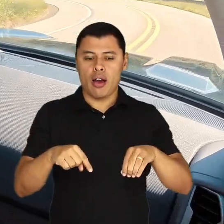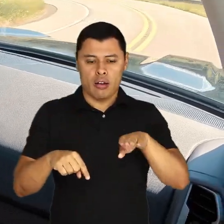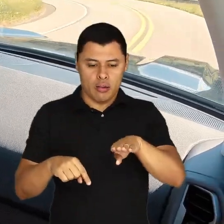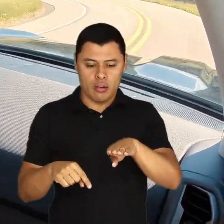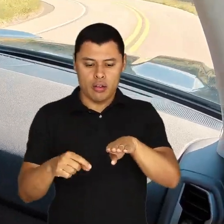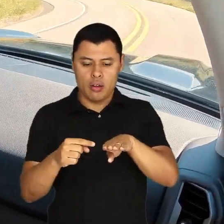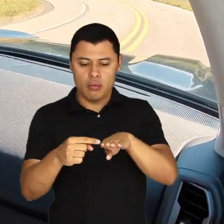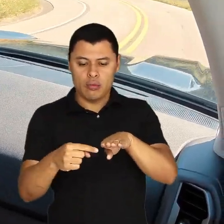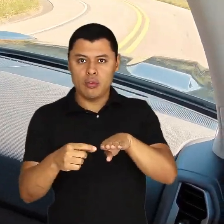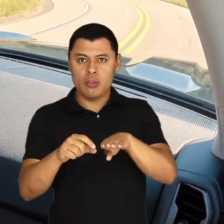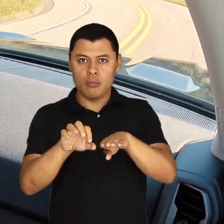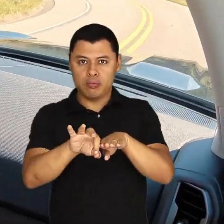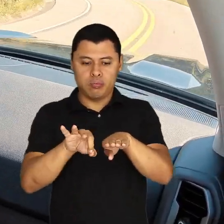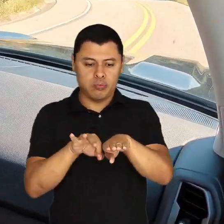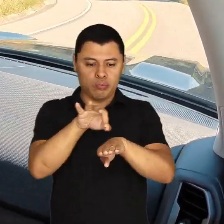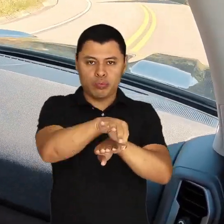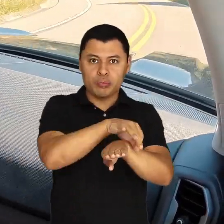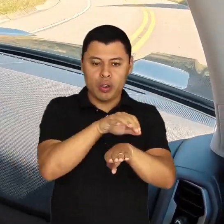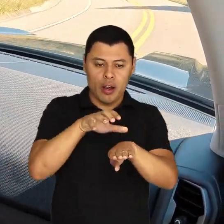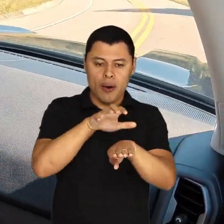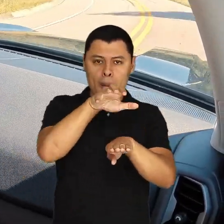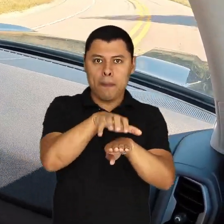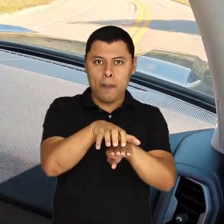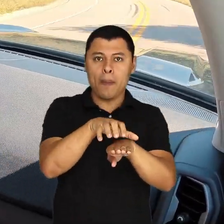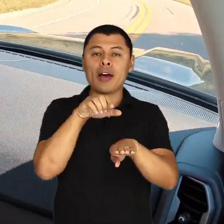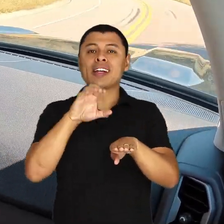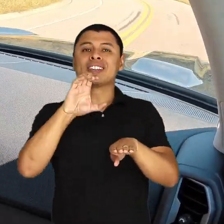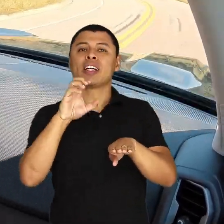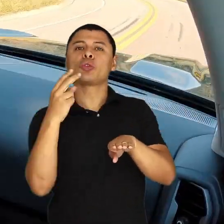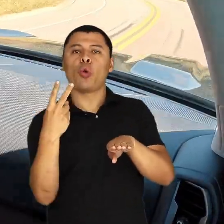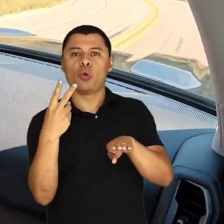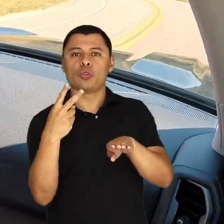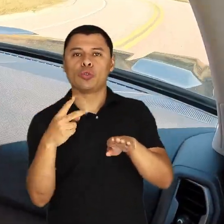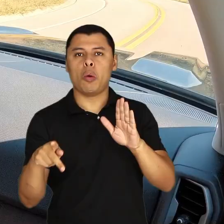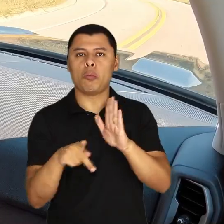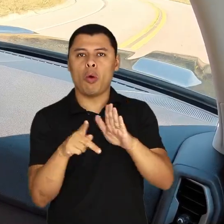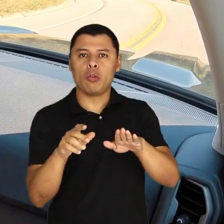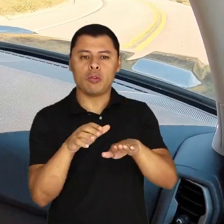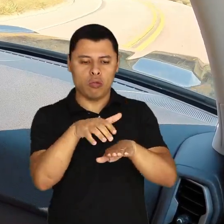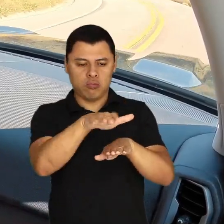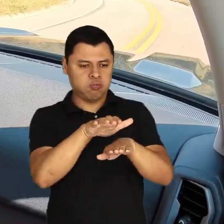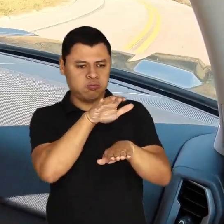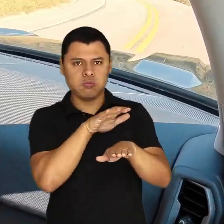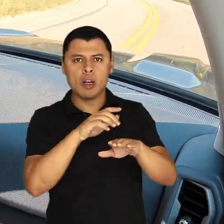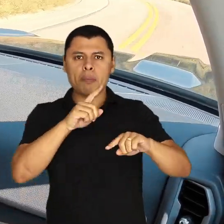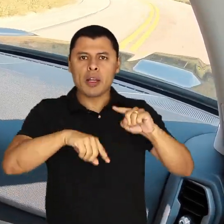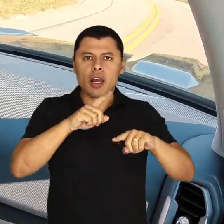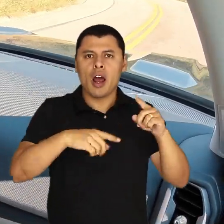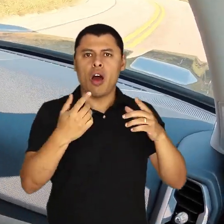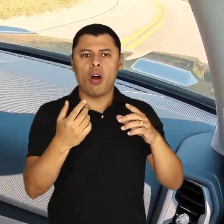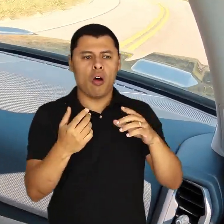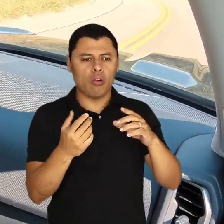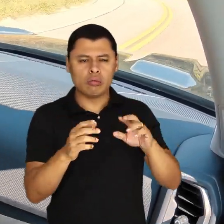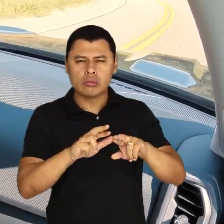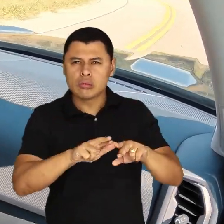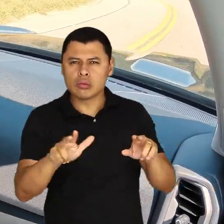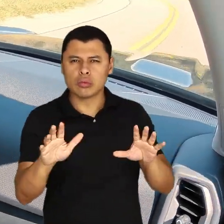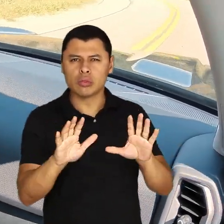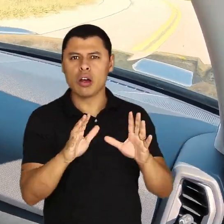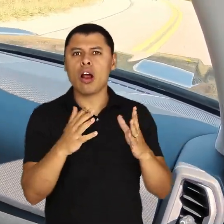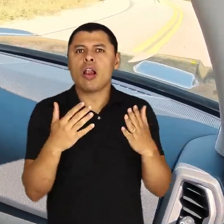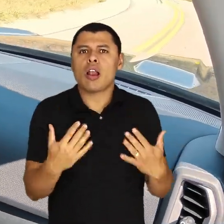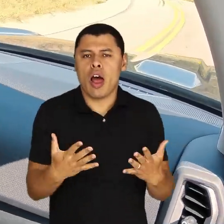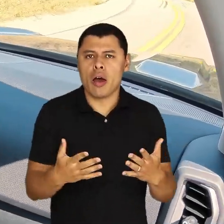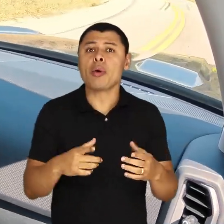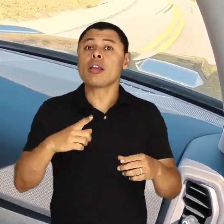plataforma moderna, é muito recente, tem 3 anos só, né, a plataforma C2, então ela tem muita evolução em termos de material, de desenho de estrutura,